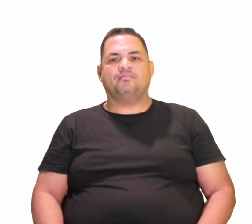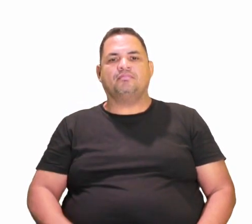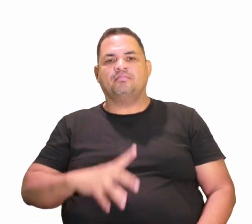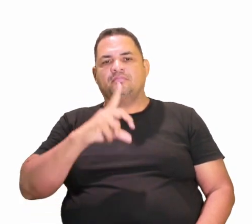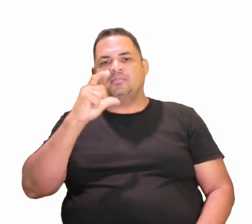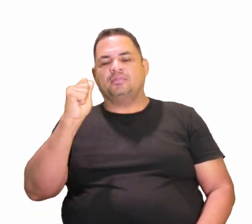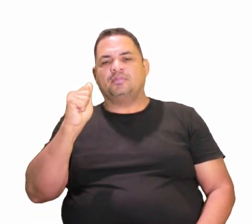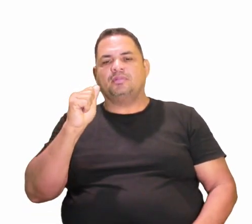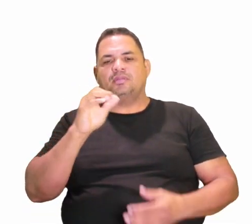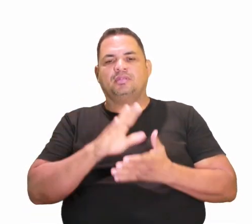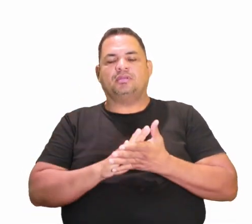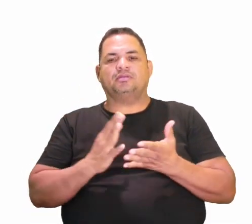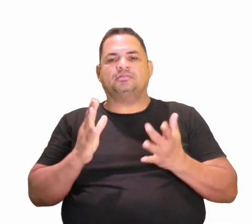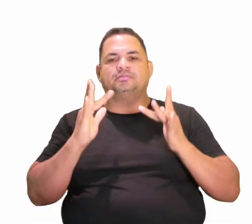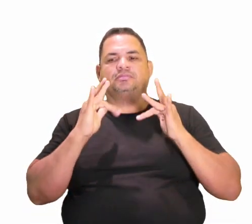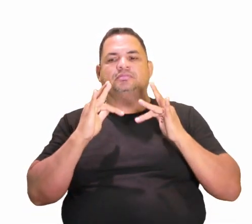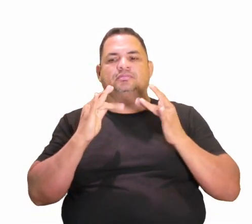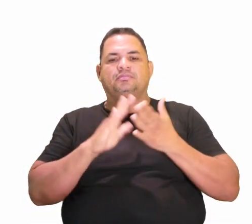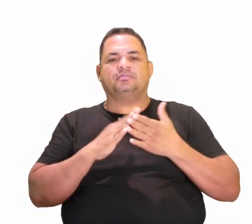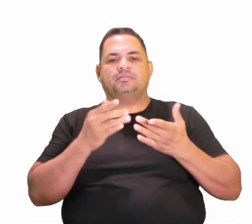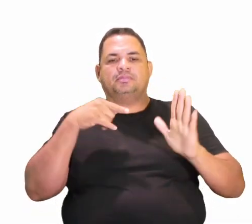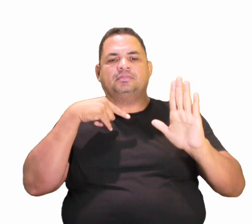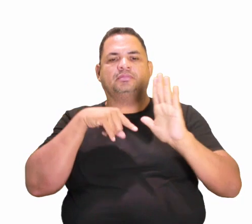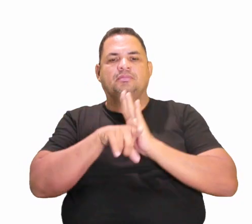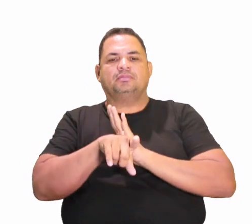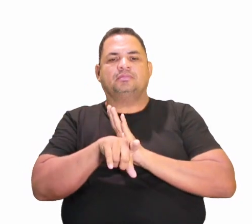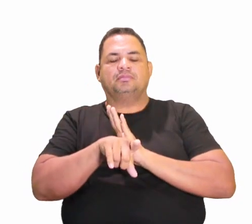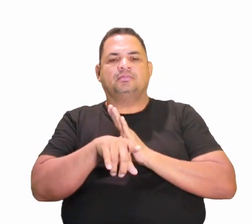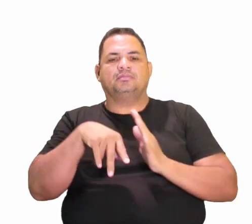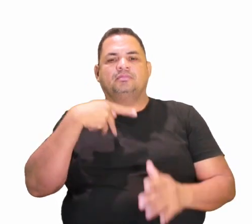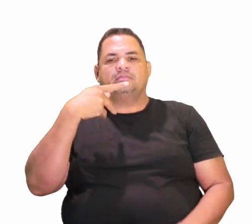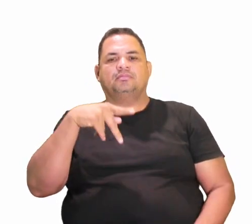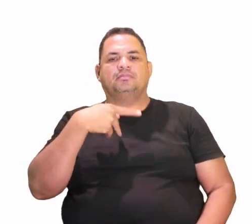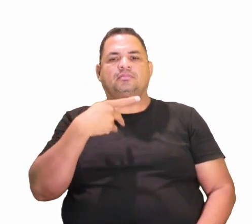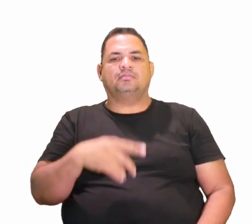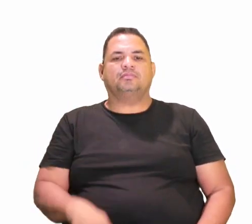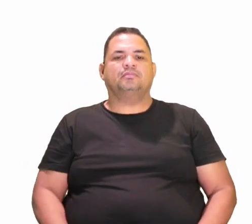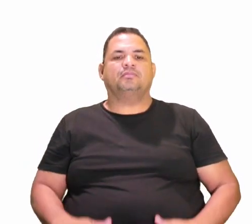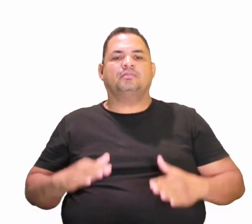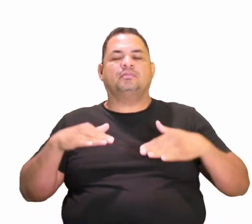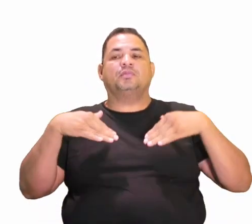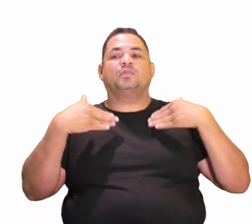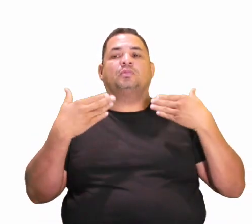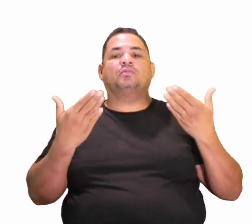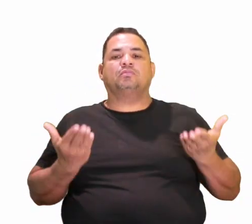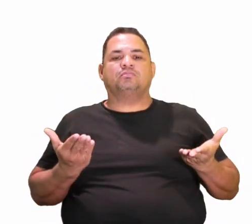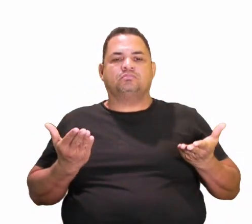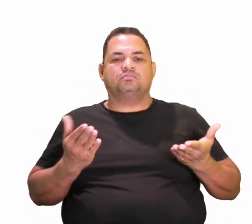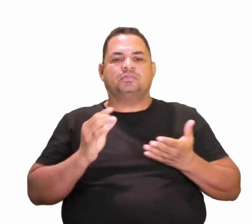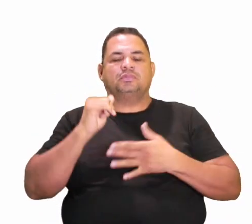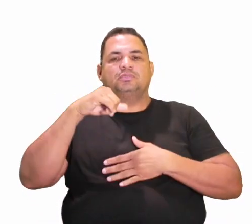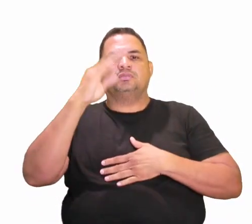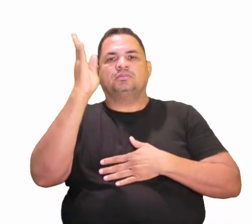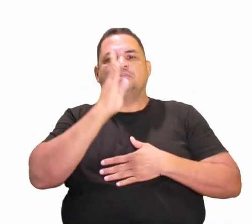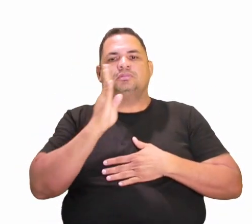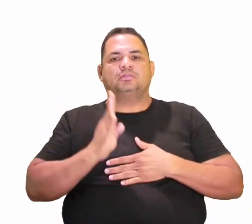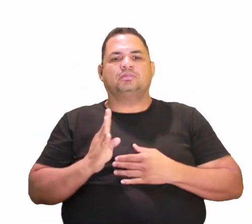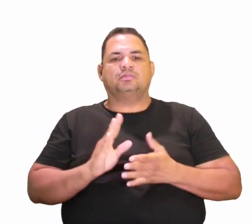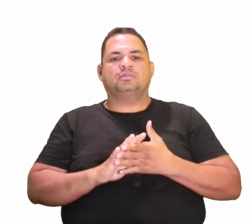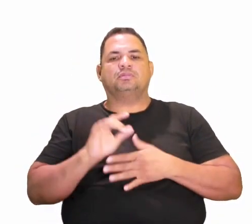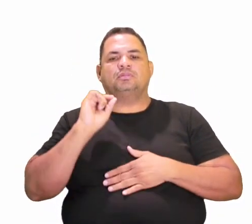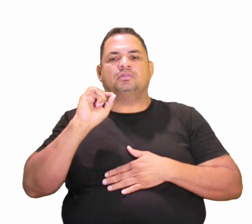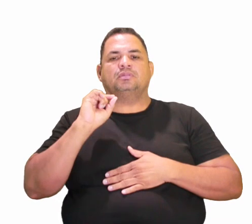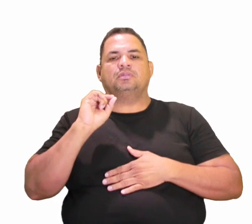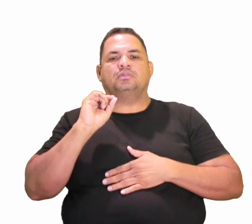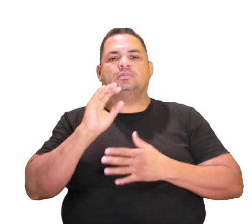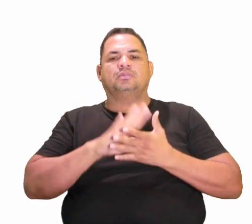dos Namorados. E aqui nesta pergunta, ele fala assim, quando é no Brasil? O que